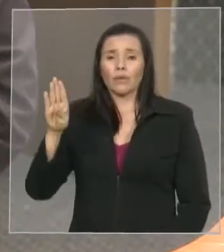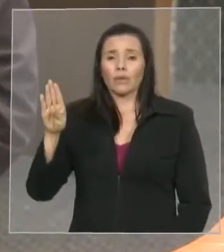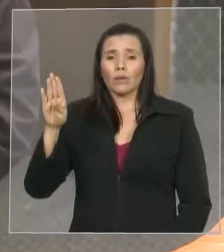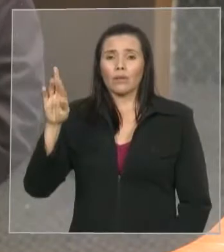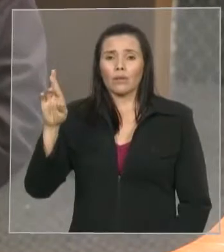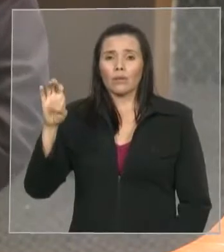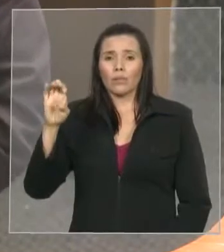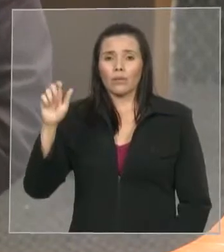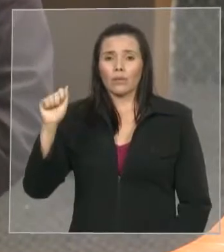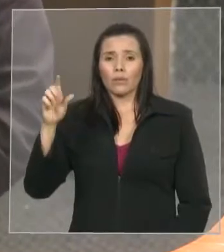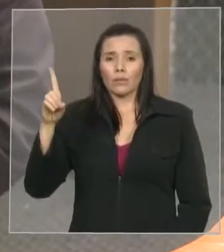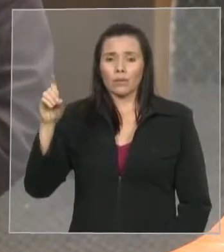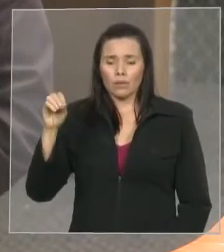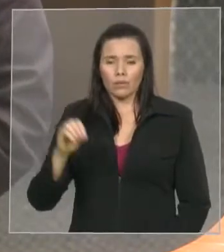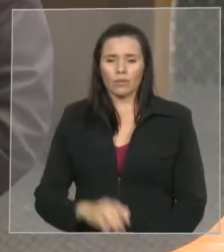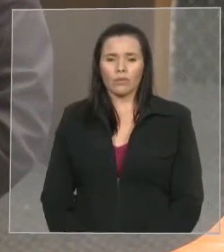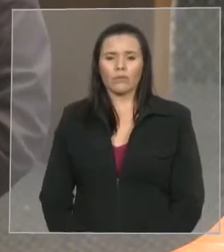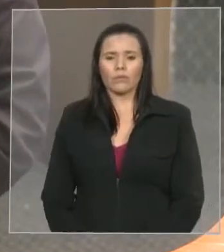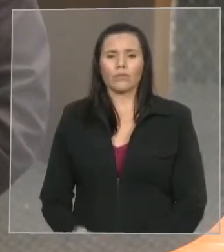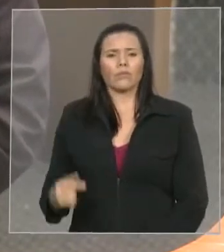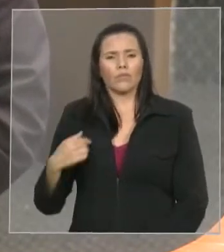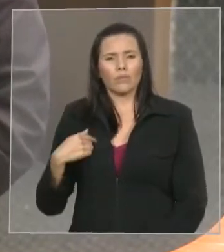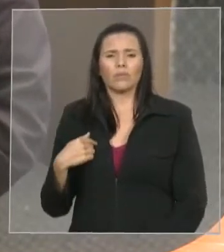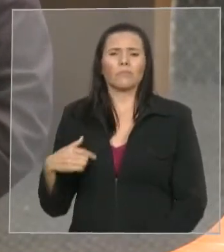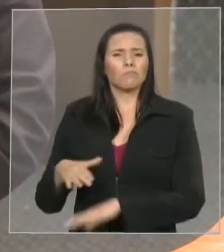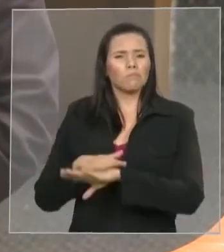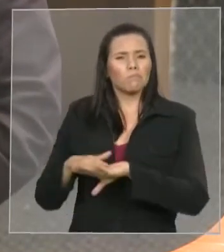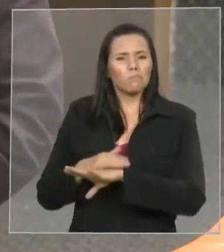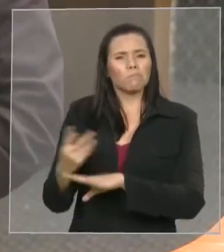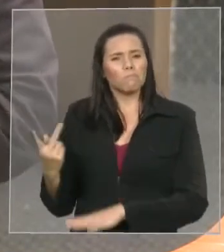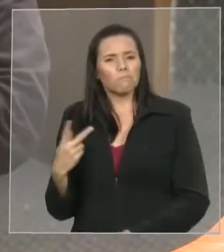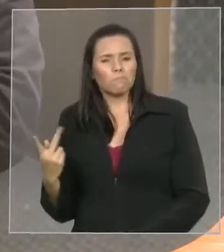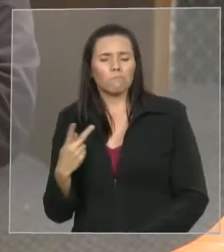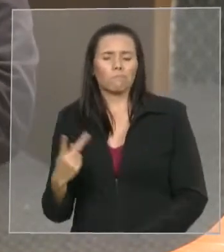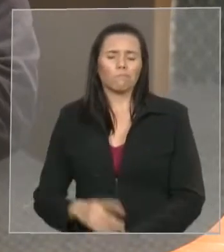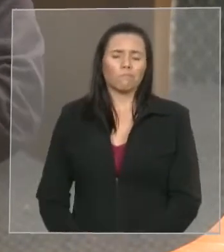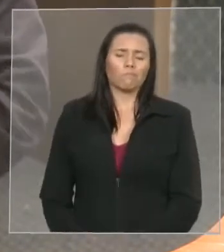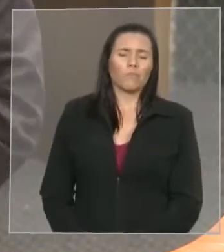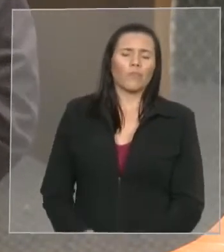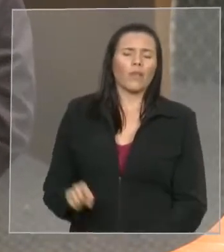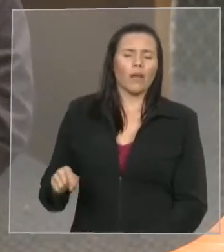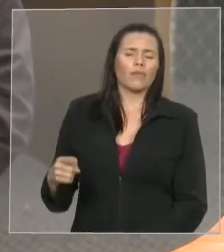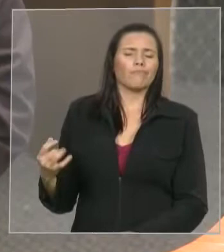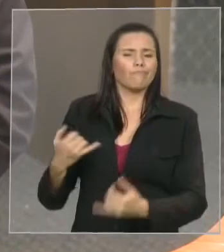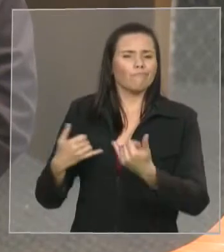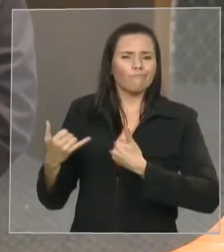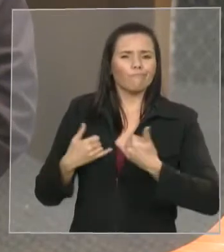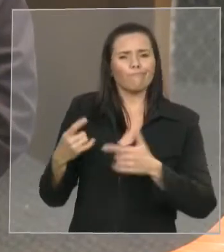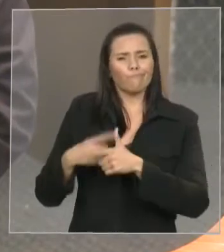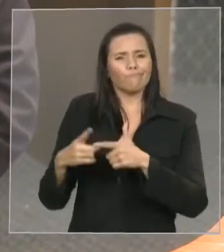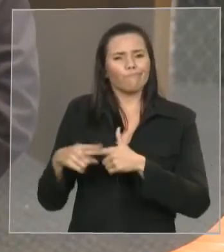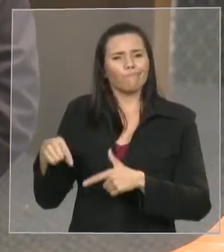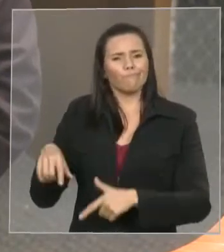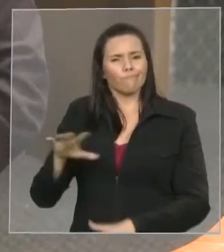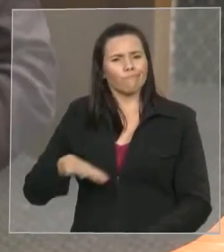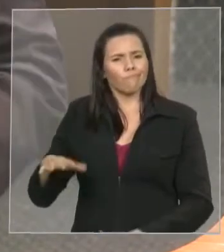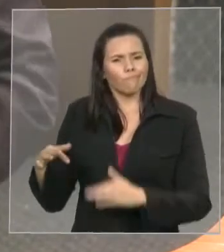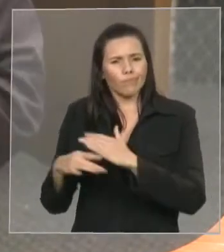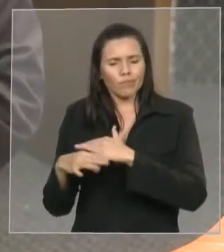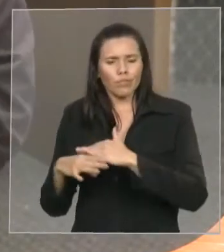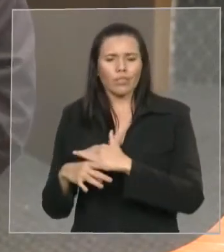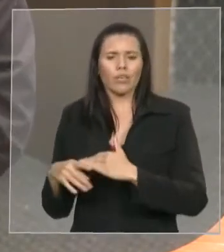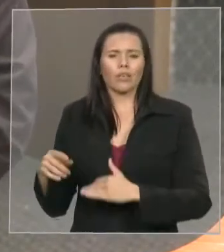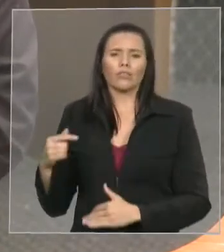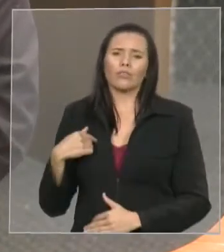toda a problemática do município de Igarapé Grande, ver como nós podemos ajudar aquele município, porque nós sabemos